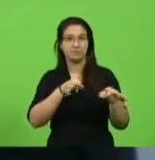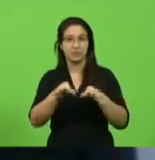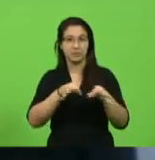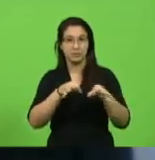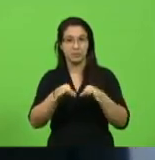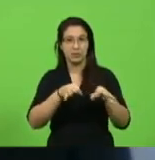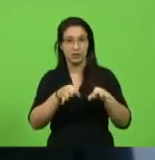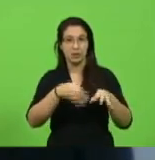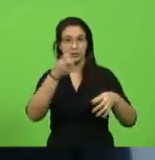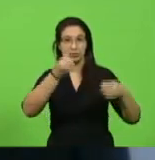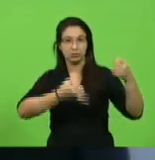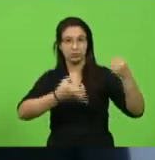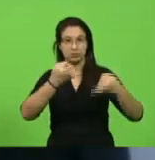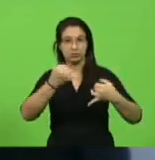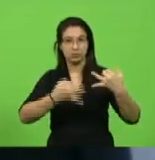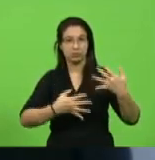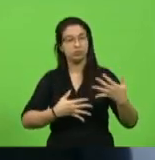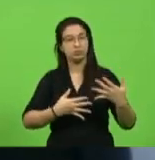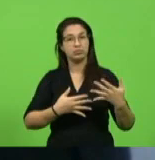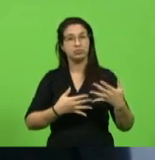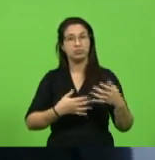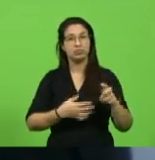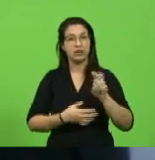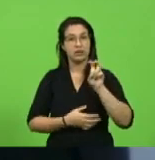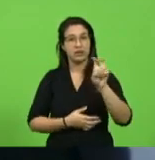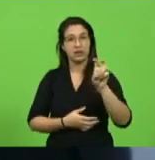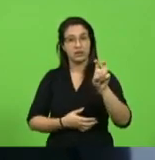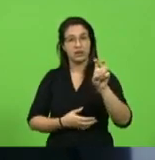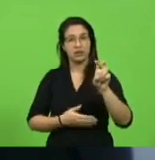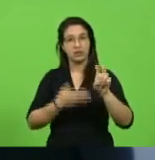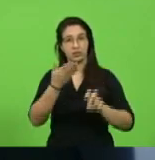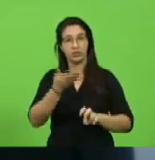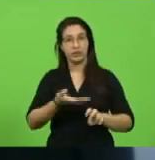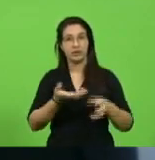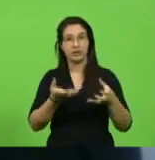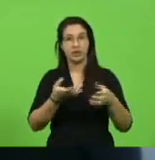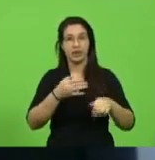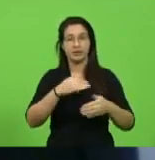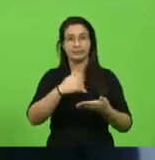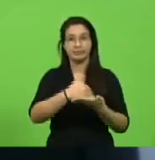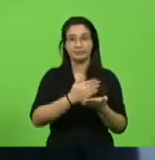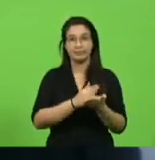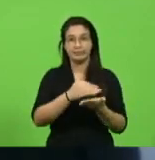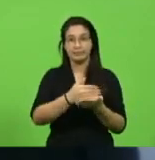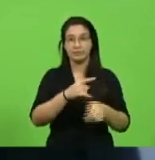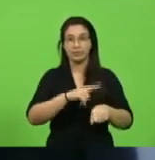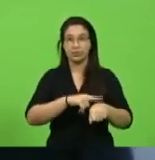manifestação ao tribunal em número de 5 autores que gostariam de dividir o tempo proposto para apresentação.